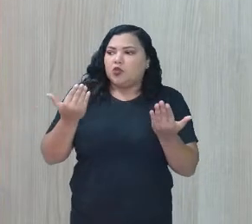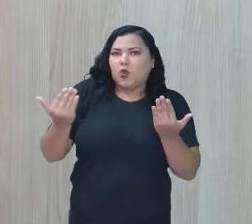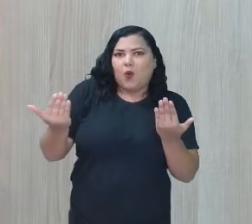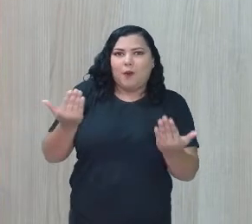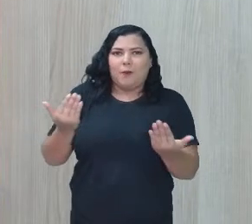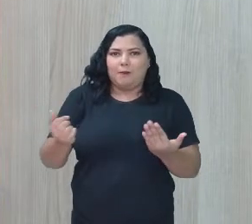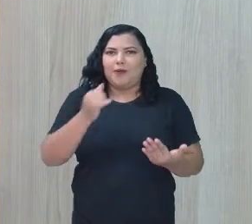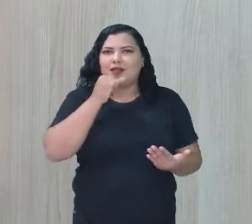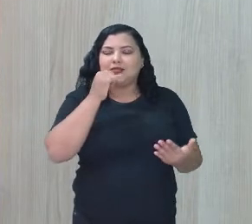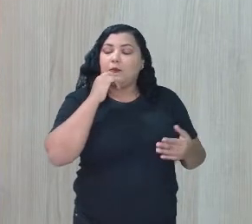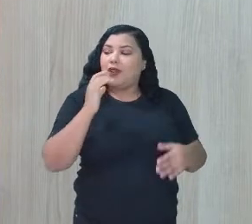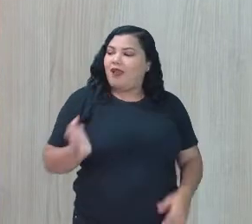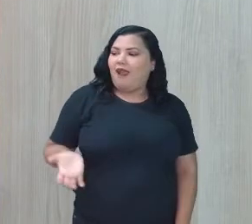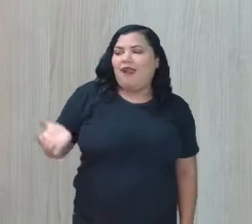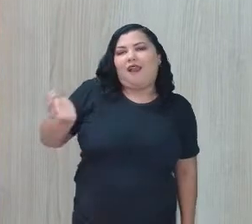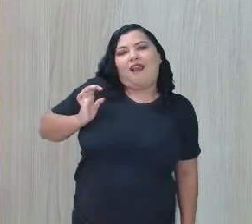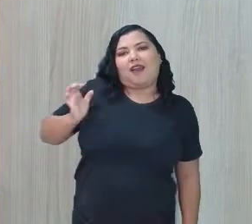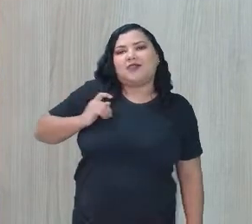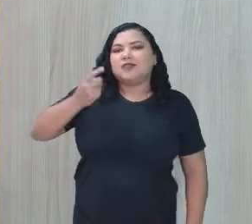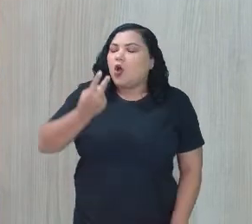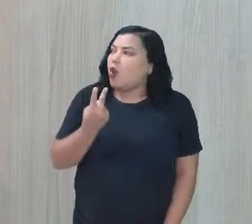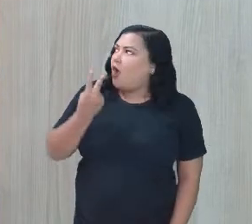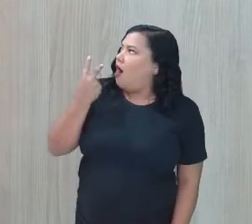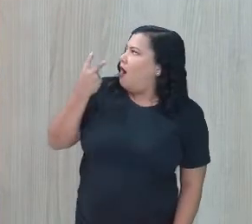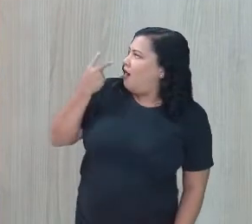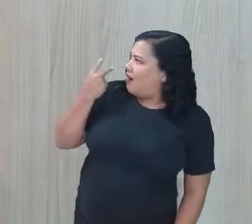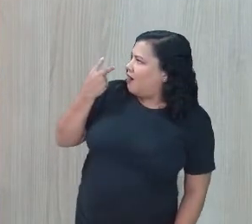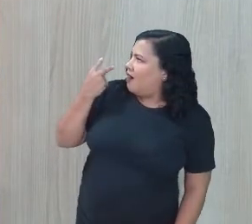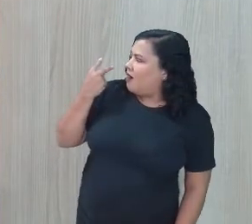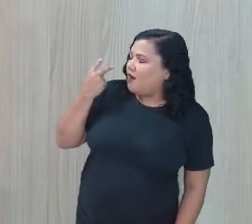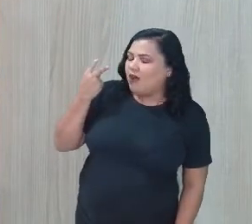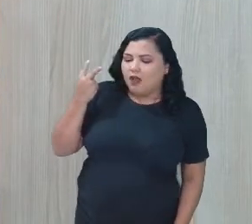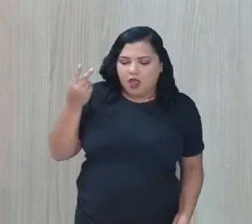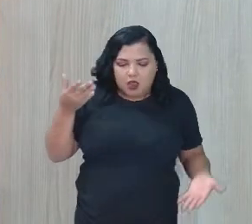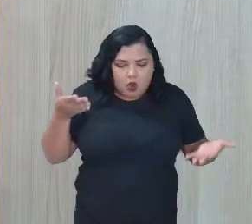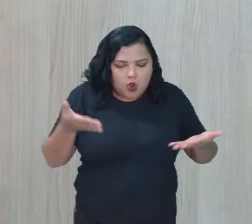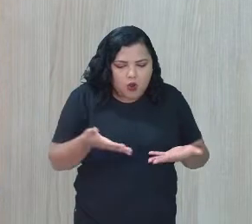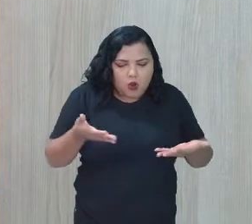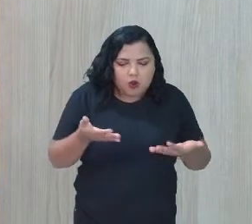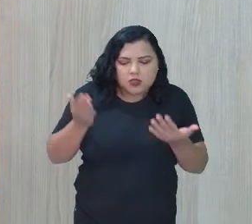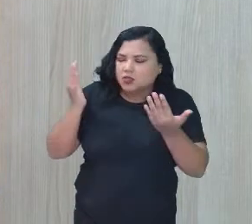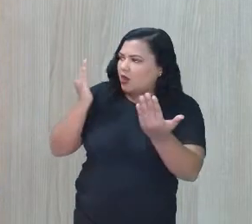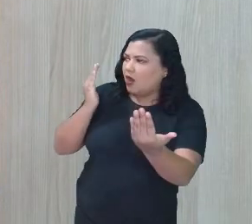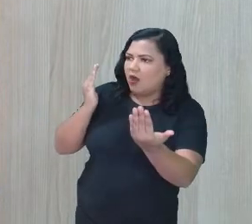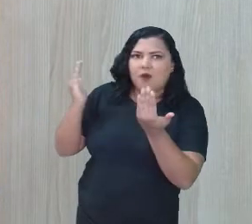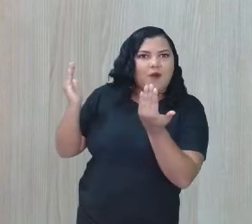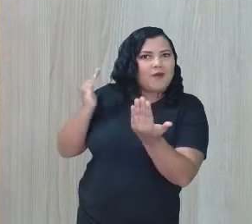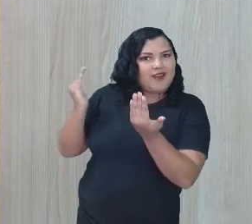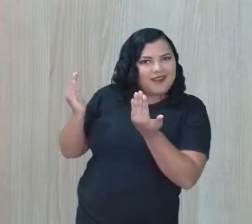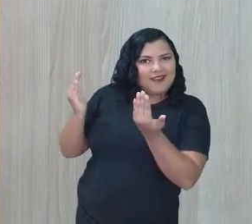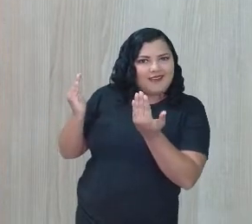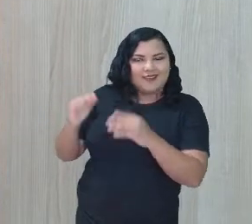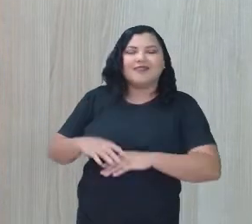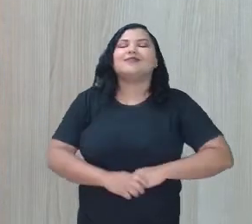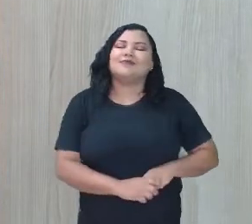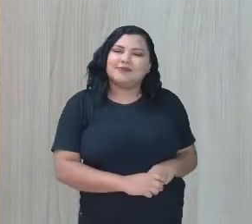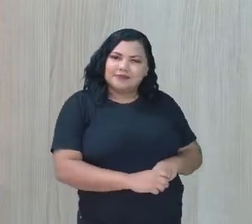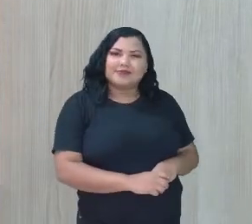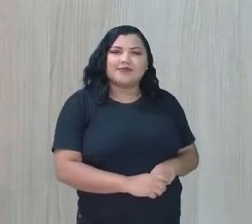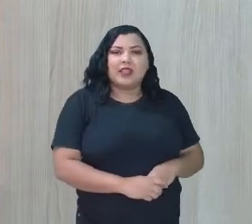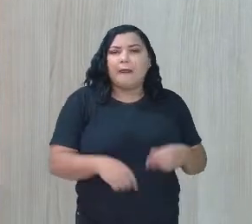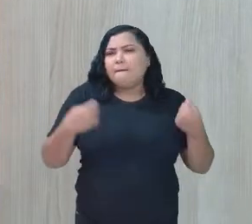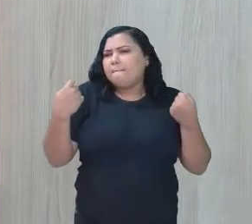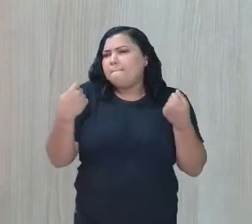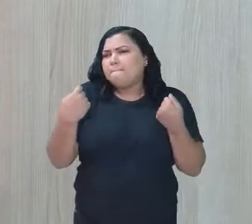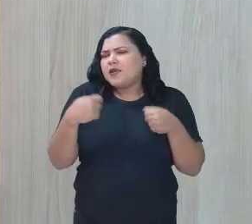isso, né? É essa riqueza de olhar para o passado, de comparar com as coisas que nós vivemos na atualidade, observar o que